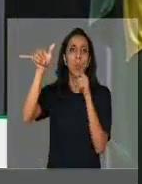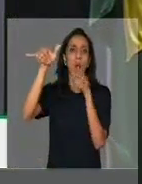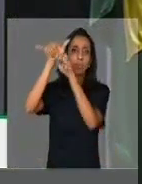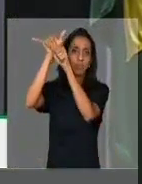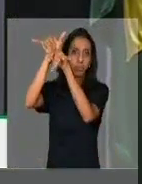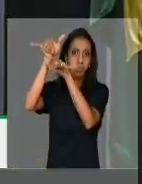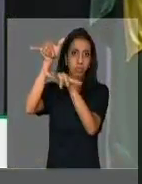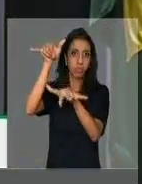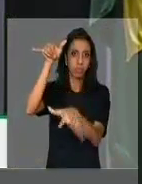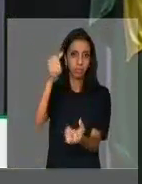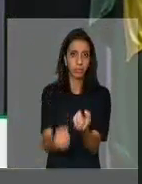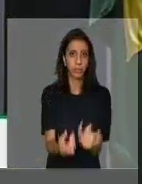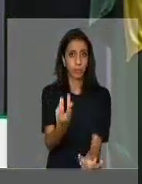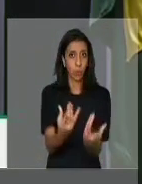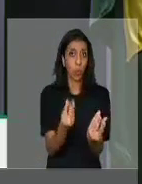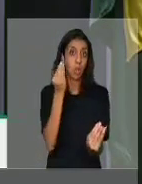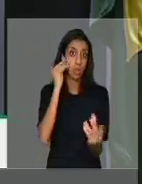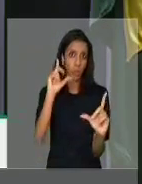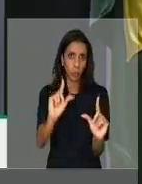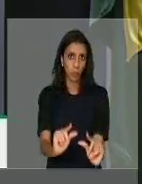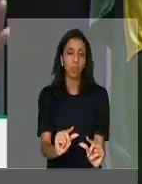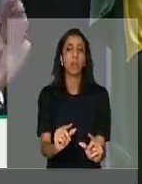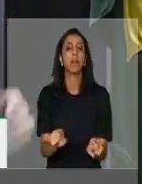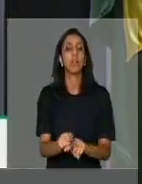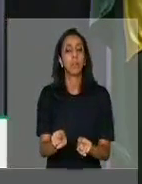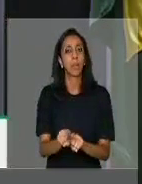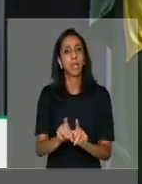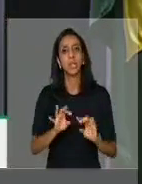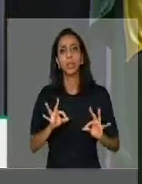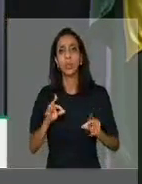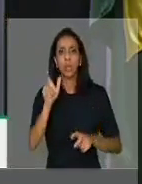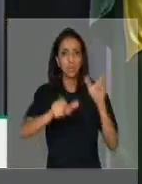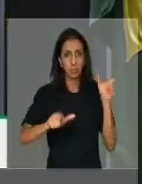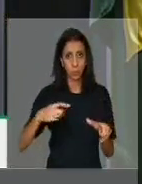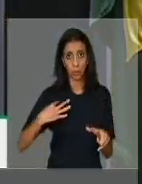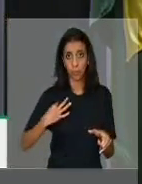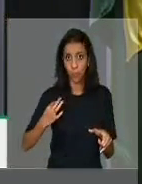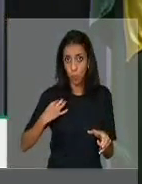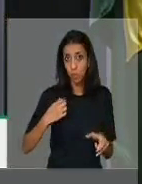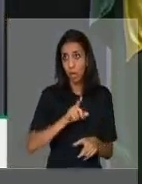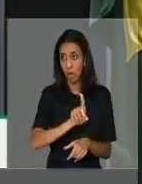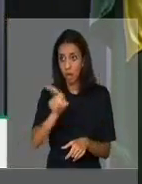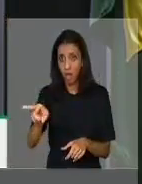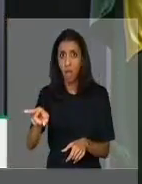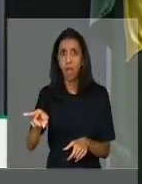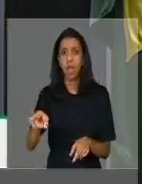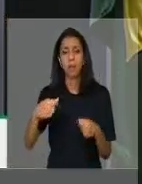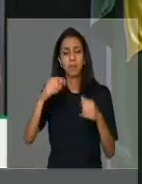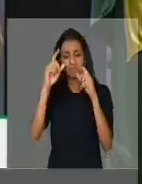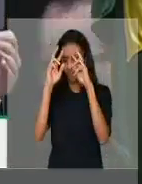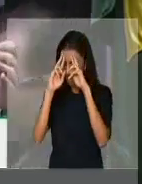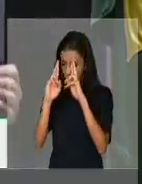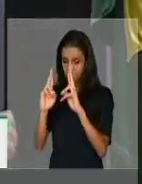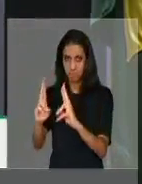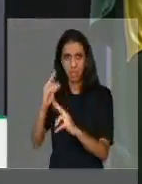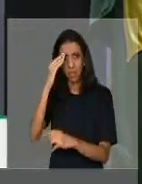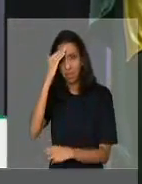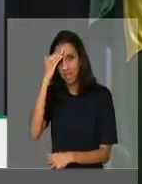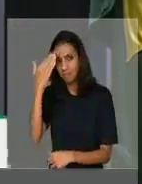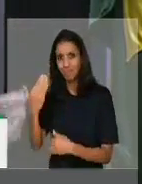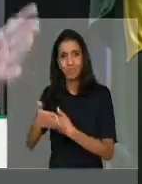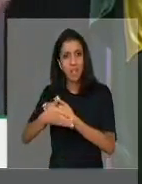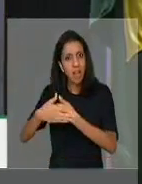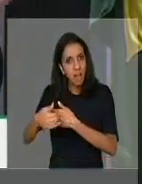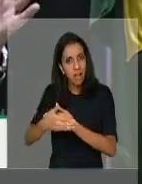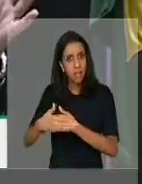incêndio. E essas pessoas, voluntários que estão fazendo esse trabalho, merece todo o nosso respeito, todo o nosso